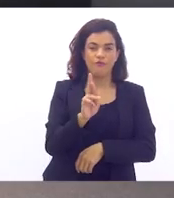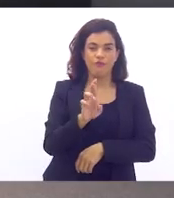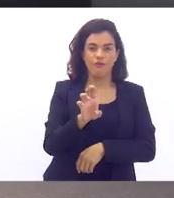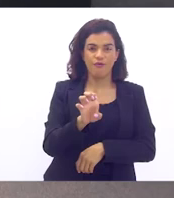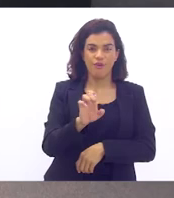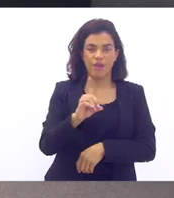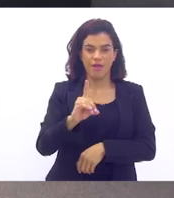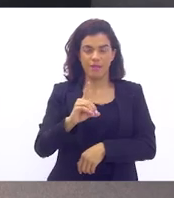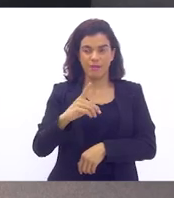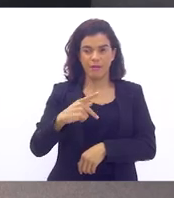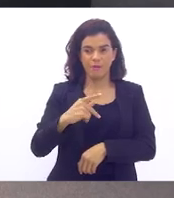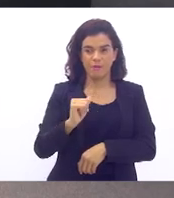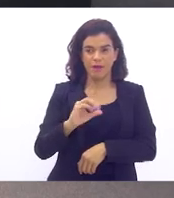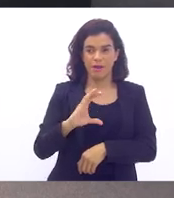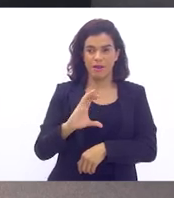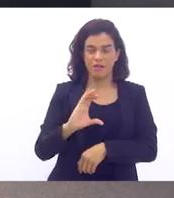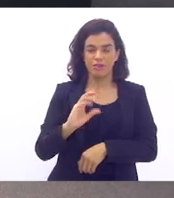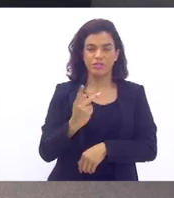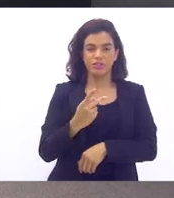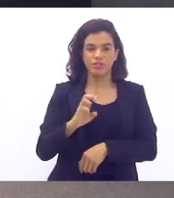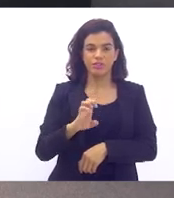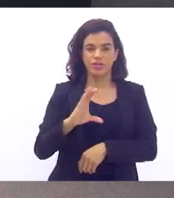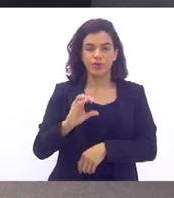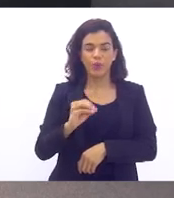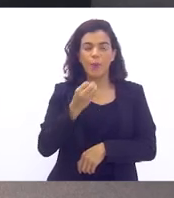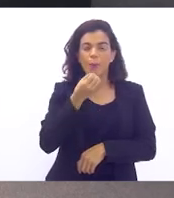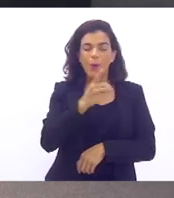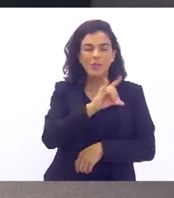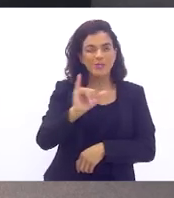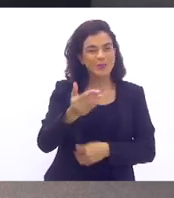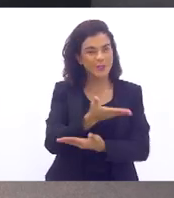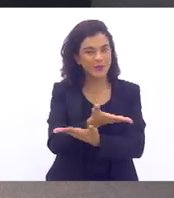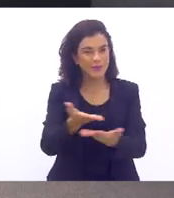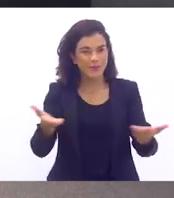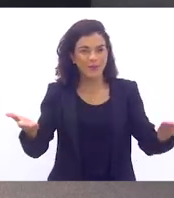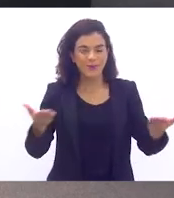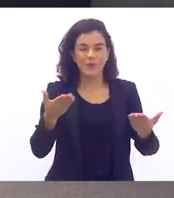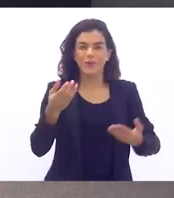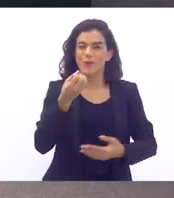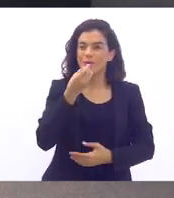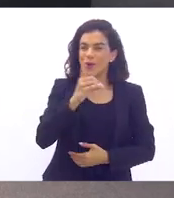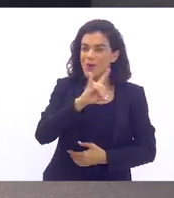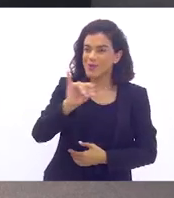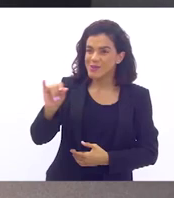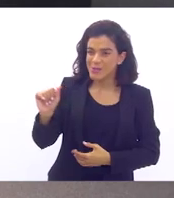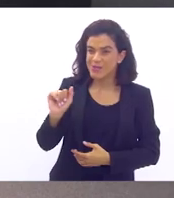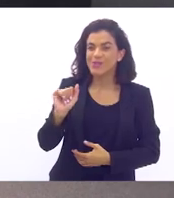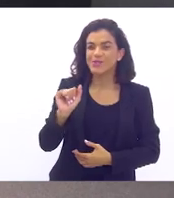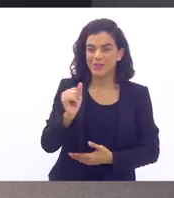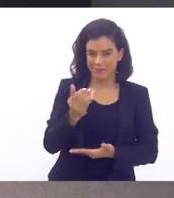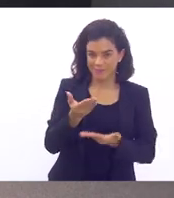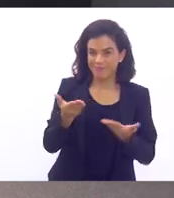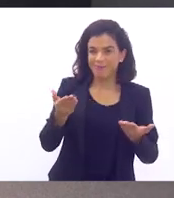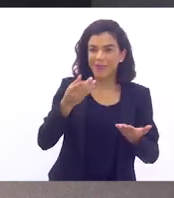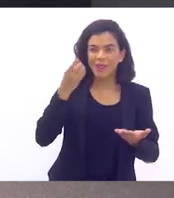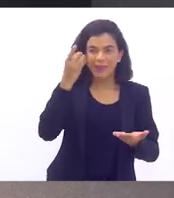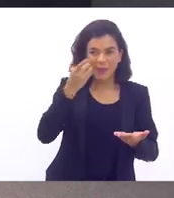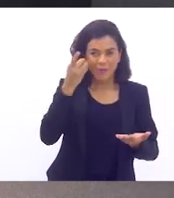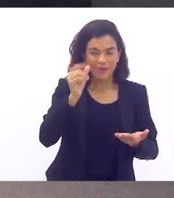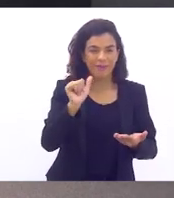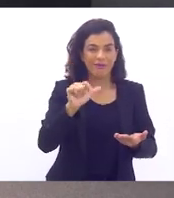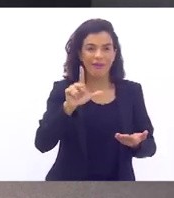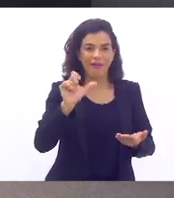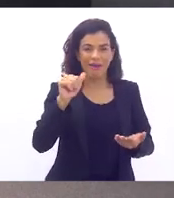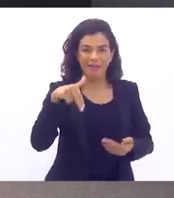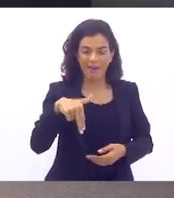a todos bom dia a todas Bom dia Presidente Rodrigo Amorim Bom dia presidente também Deputado Ana Lopes que é presidente